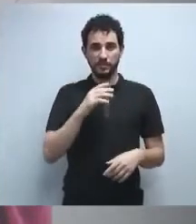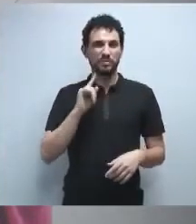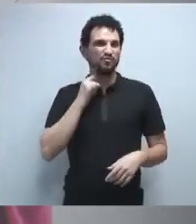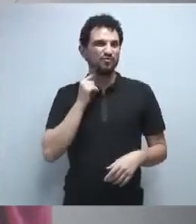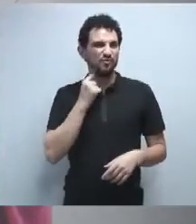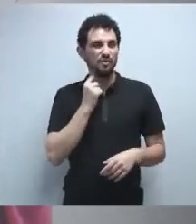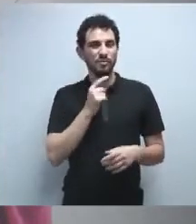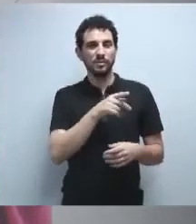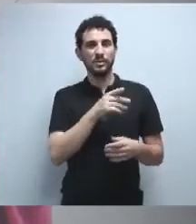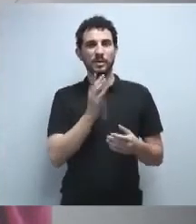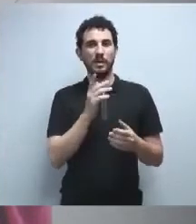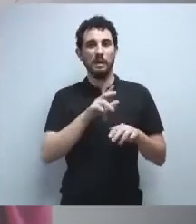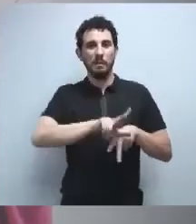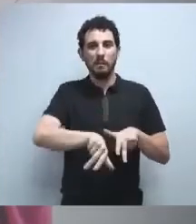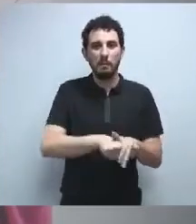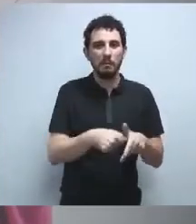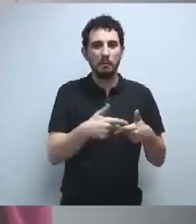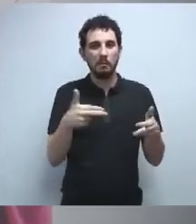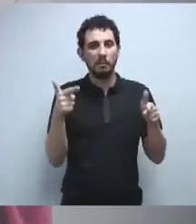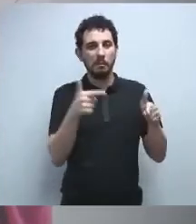provou que ele pro